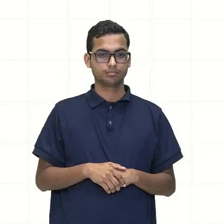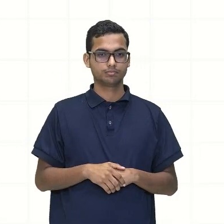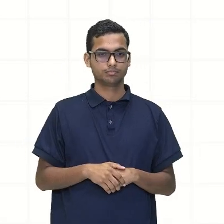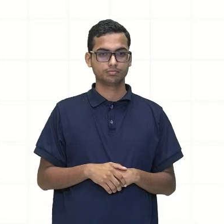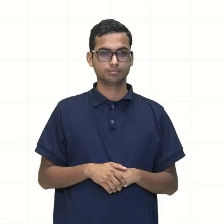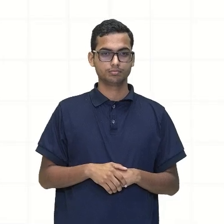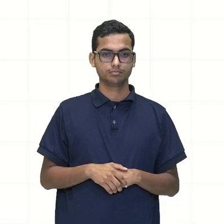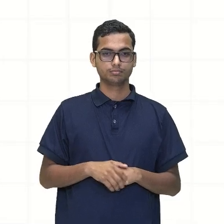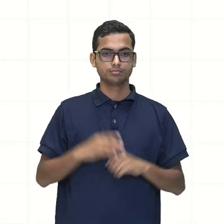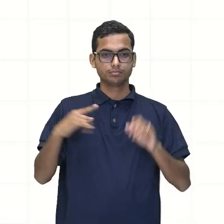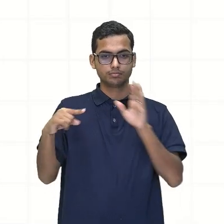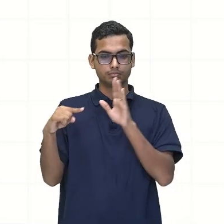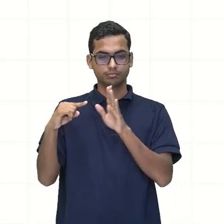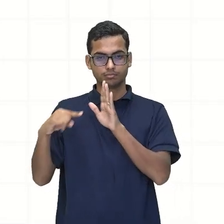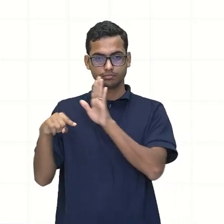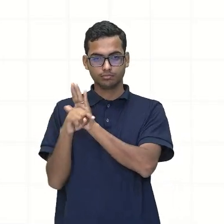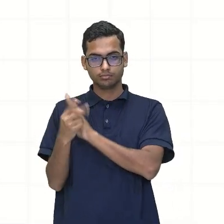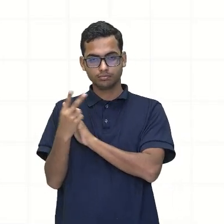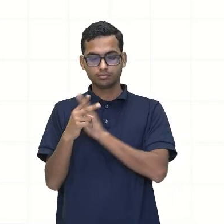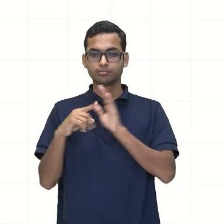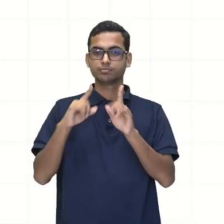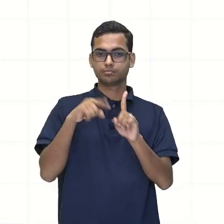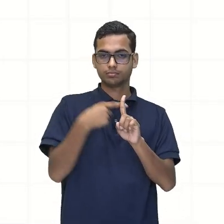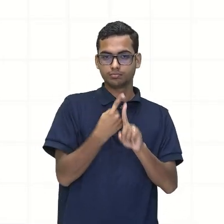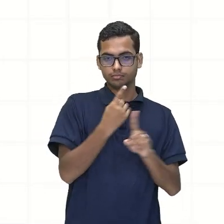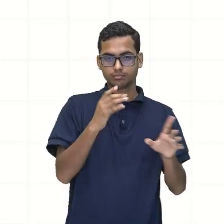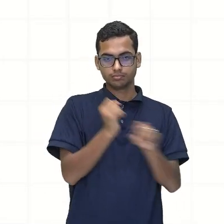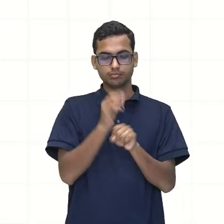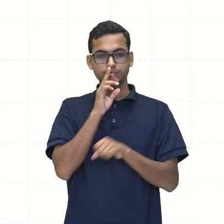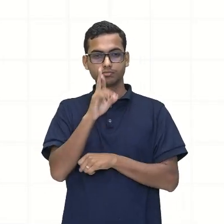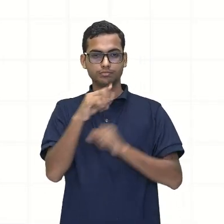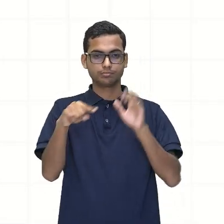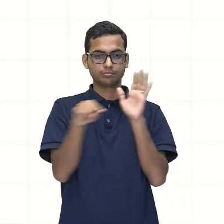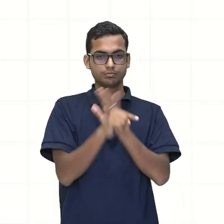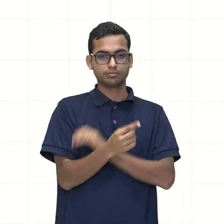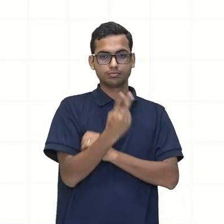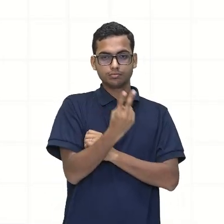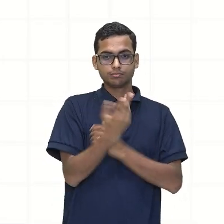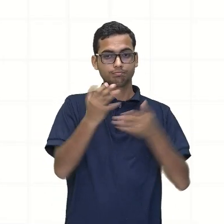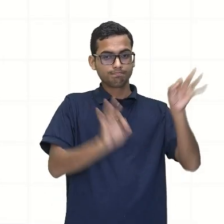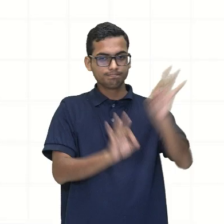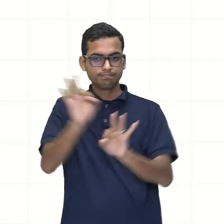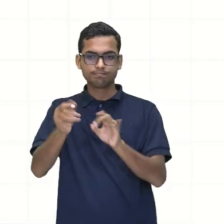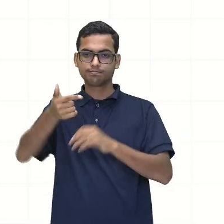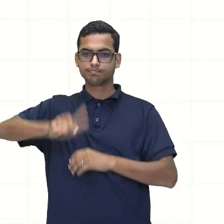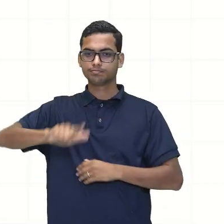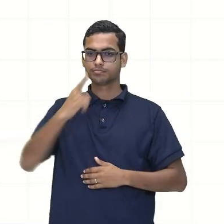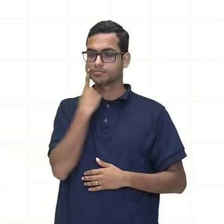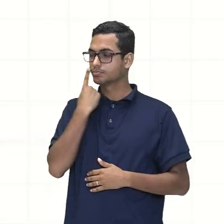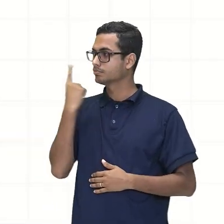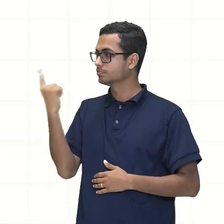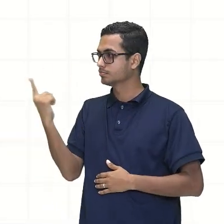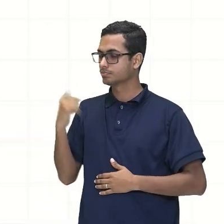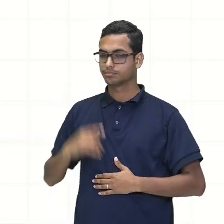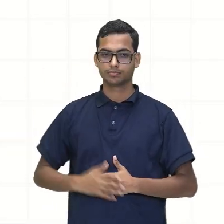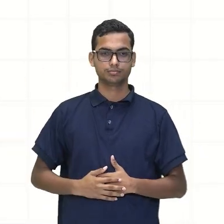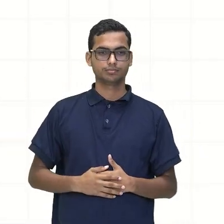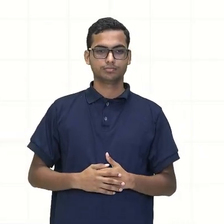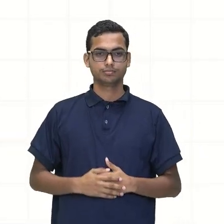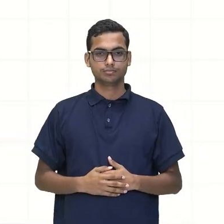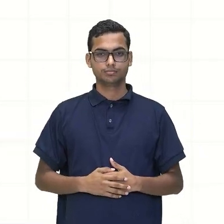vai dar menos 2. Então, novamente, a gente vai precisar fazer o jogo de sinal aqui. Então, vamos ter